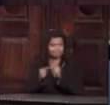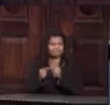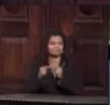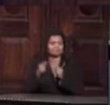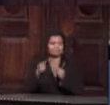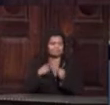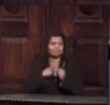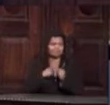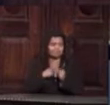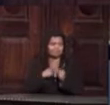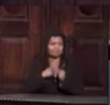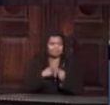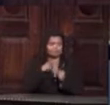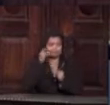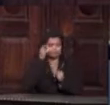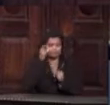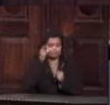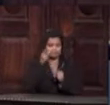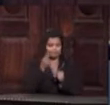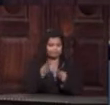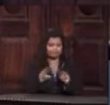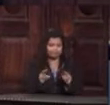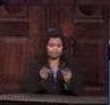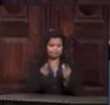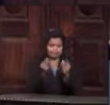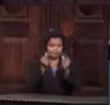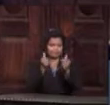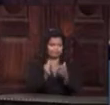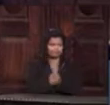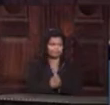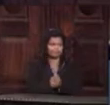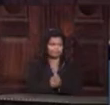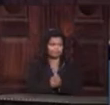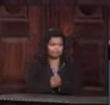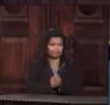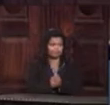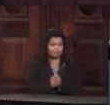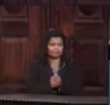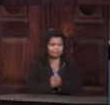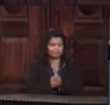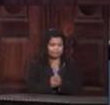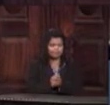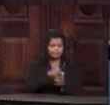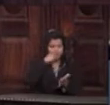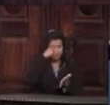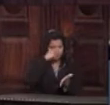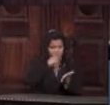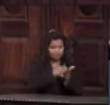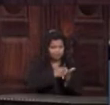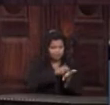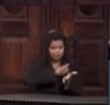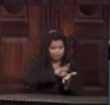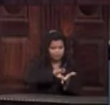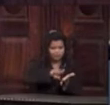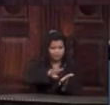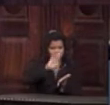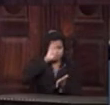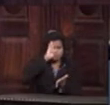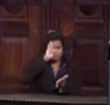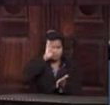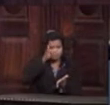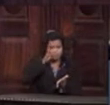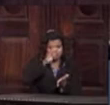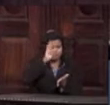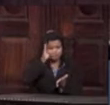razão estruturante os interesses do grande capital as principais decisões que vêm sendo tomadas pelo